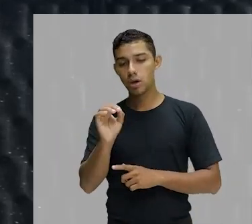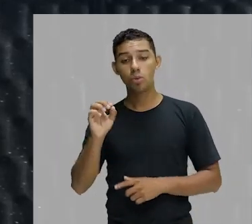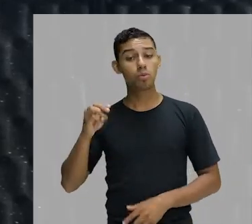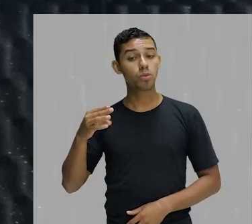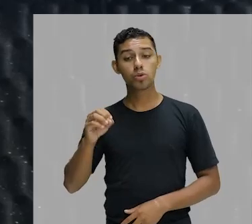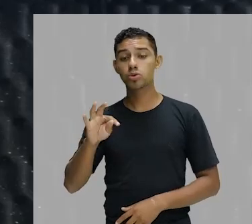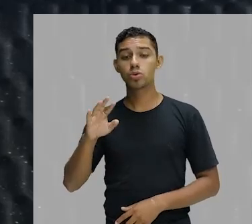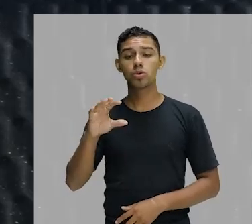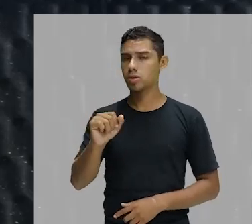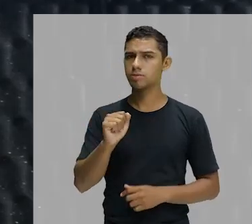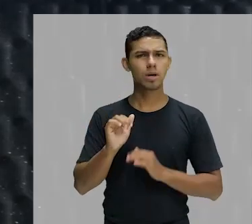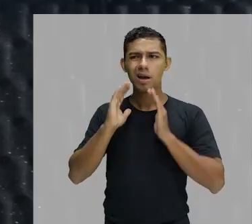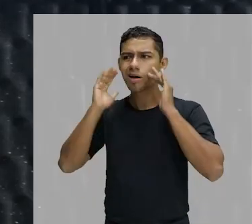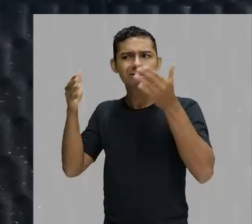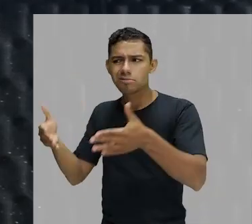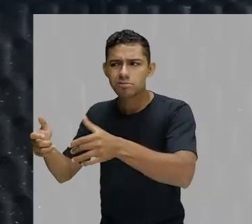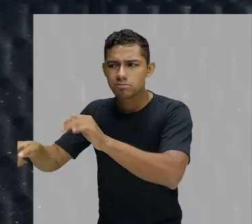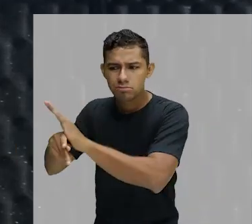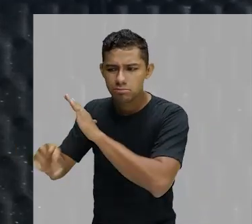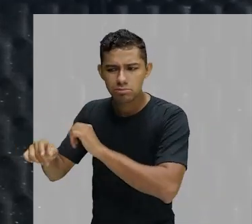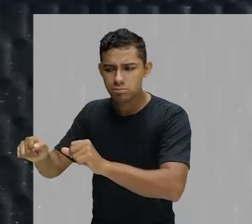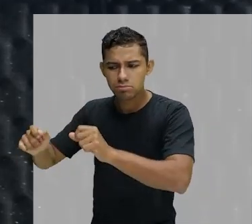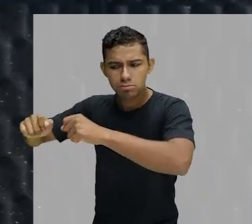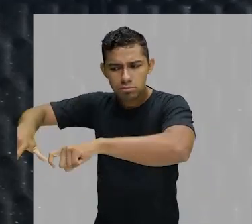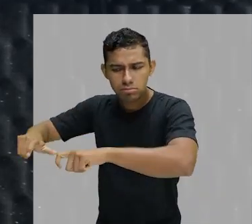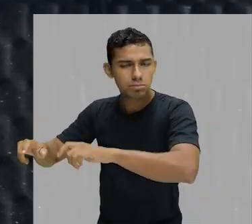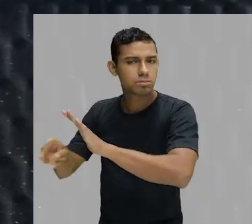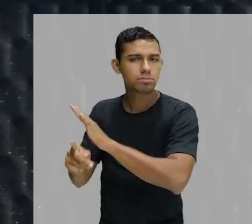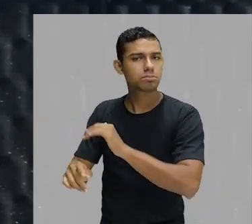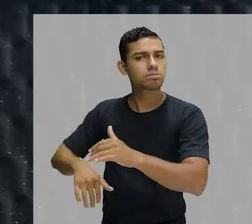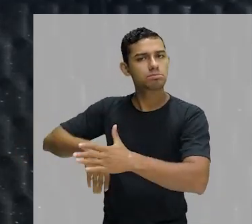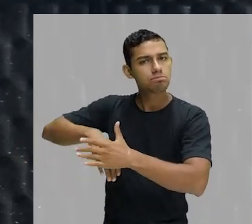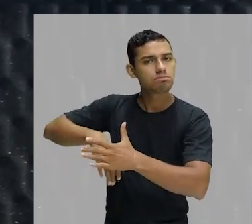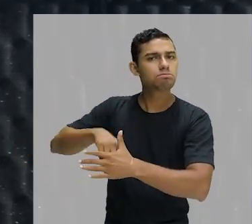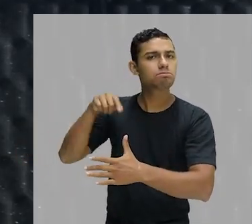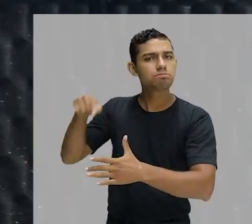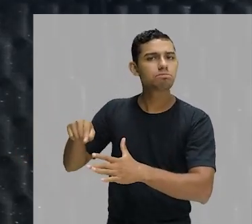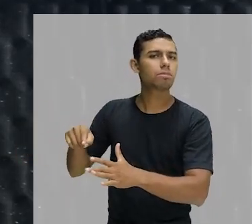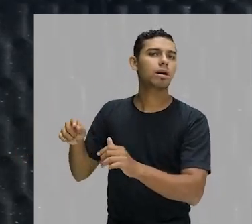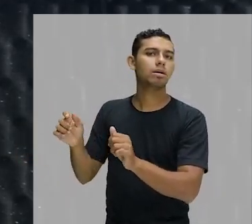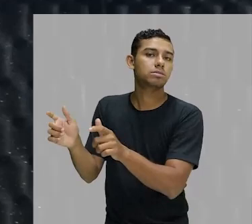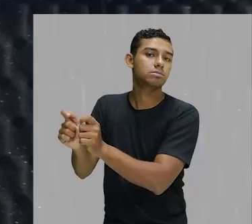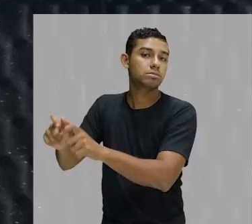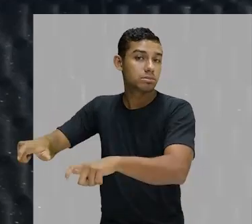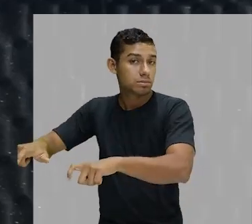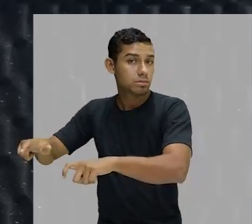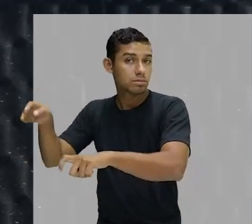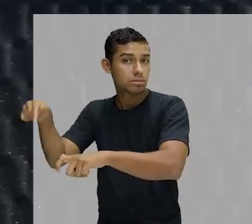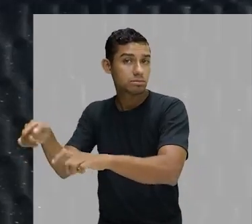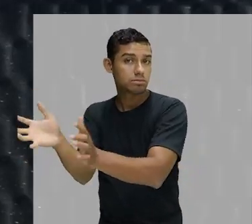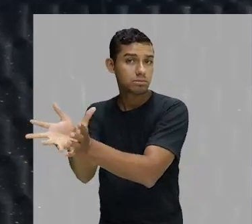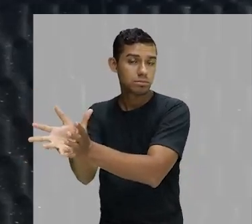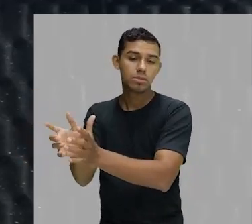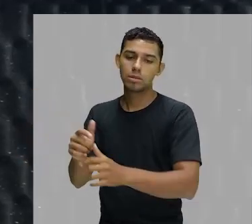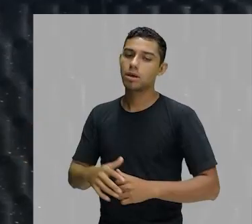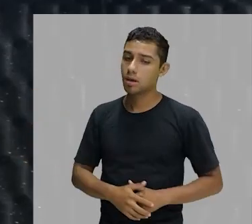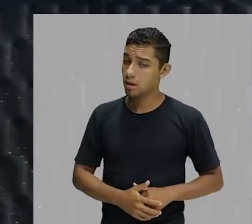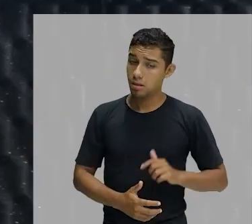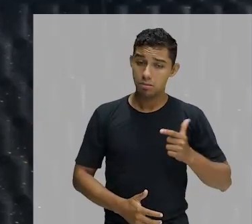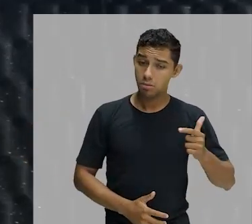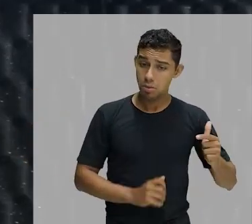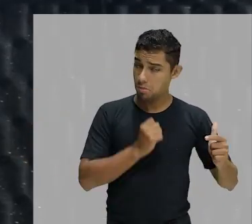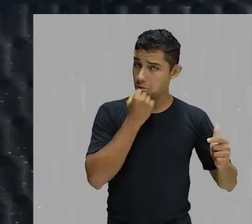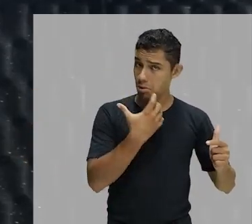não especializar em determinada modalidade esportiva. Quando isso não é tão trabalhado nessa idade aqui,